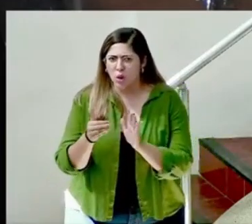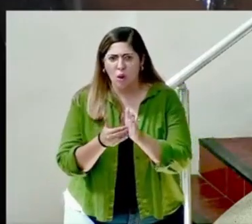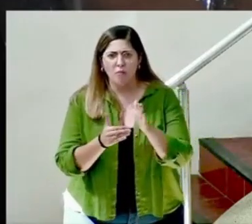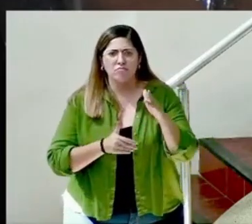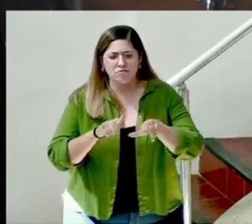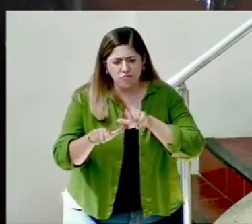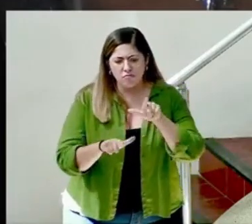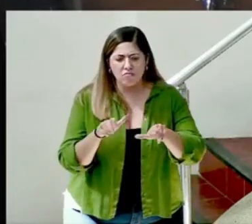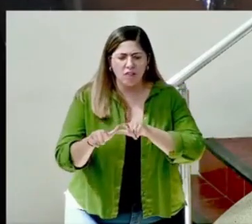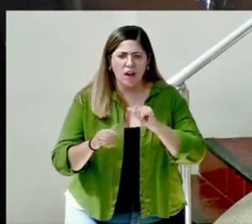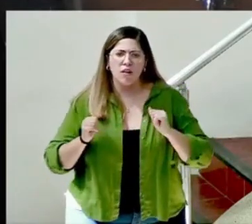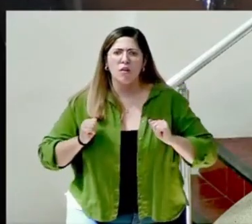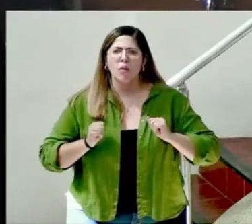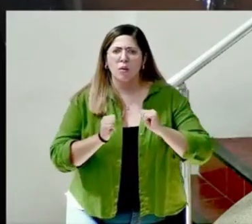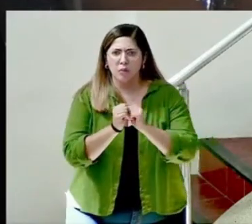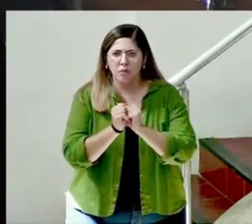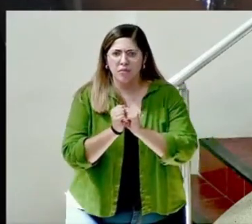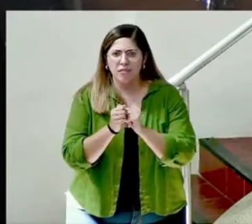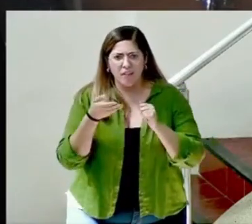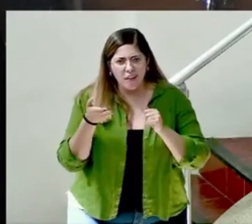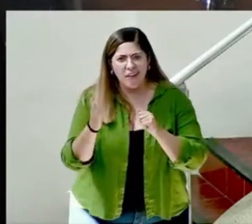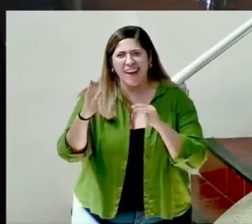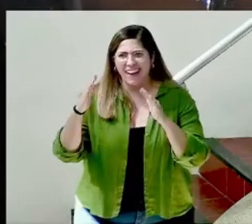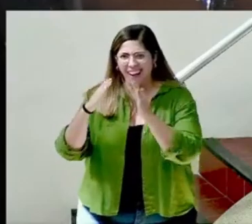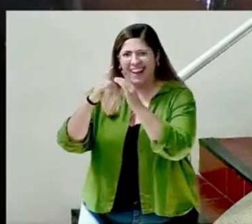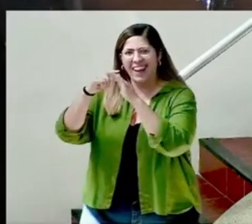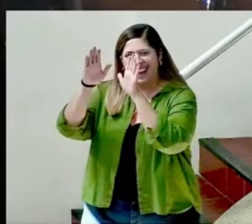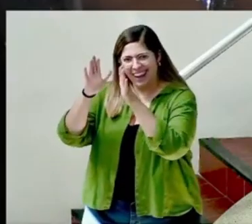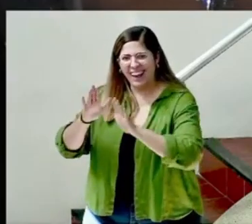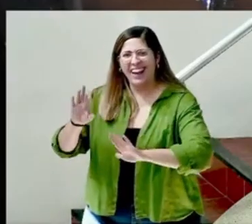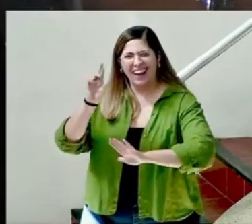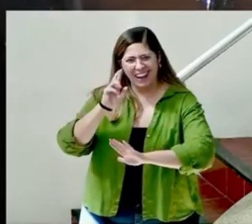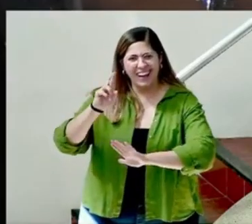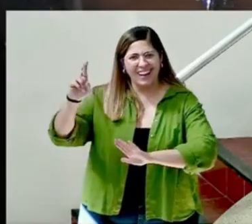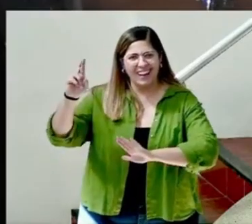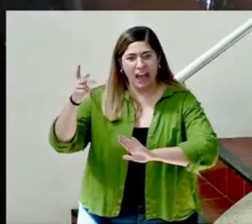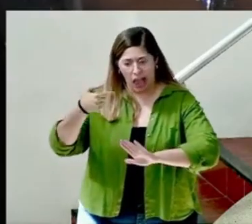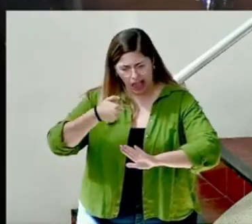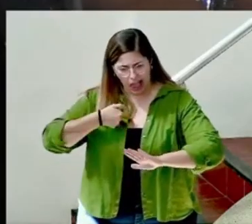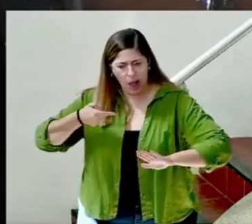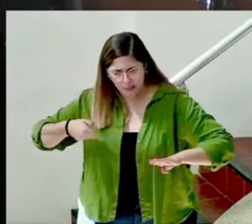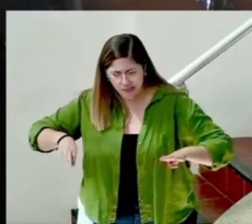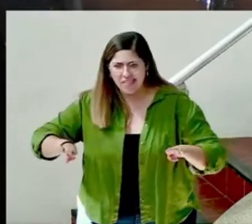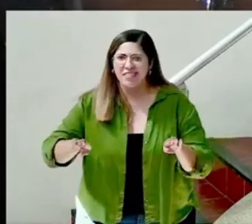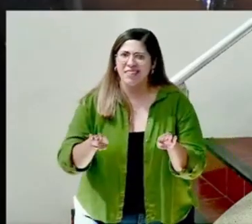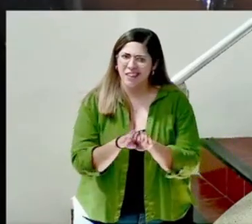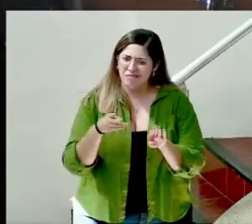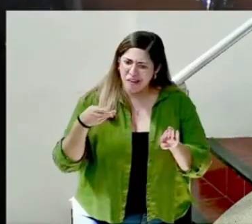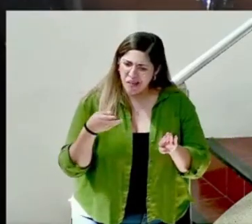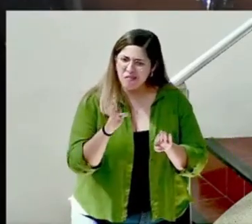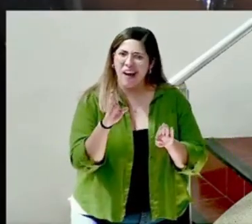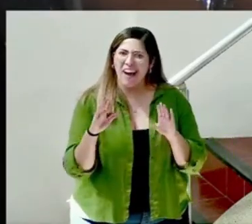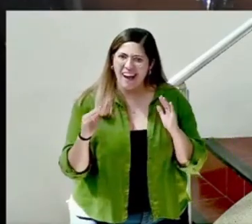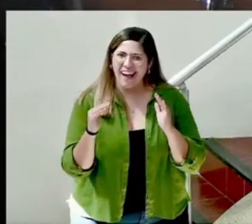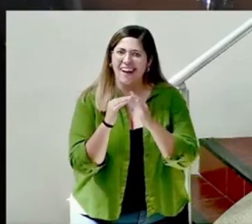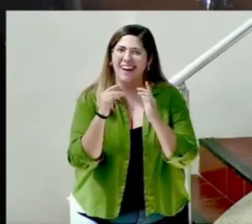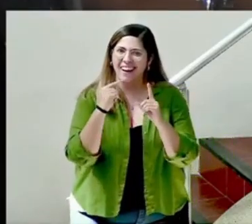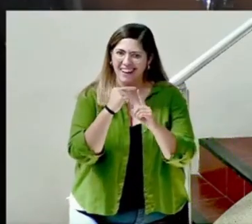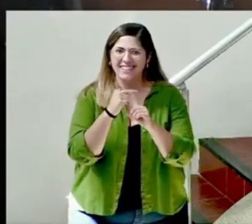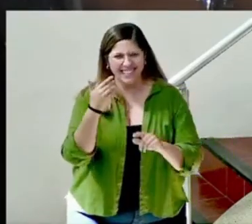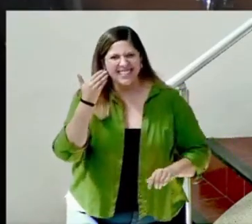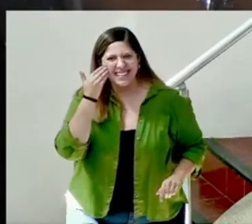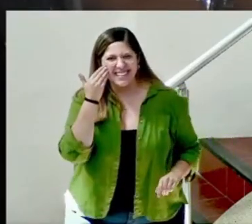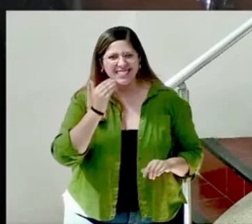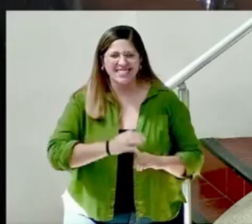são cristãos, estejam na igreja adorando ao Senhor. E ele também está na igreja, talvez nesse horário, em algum outro